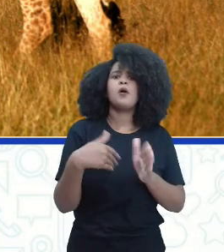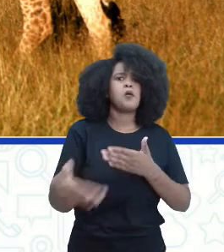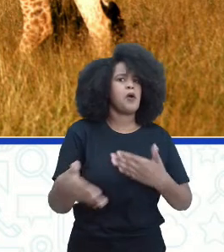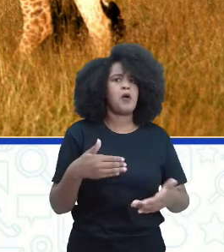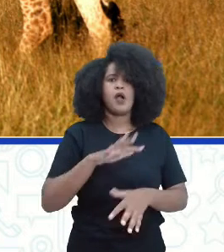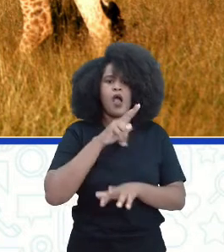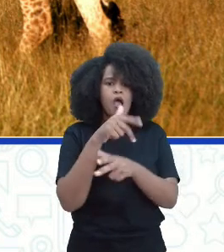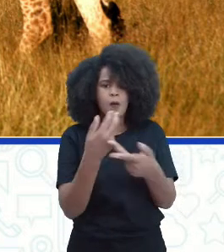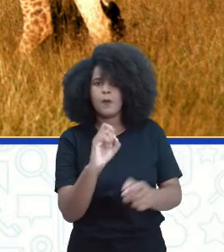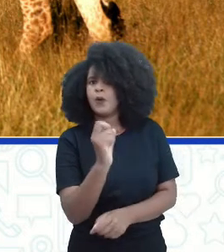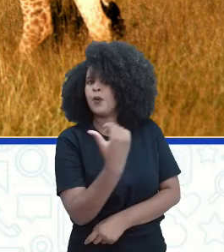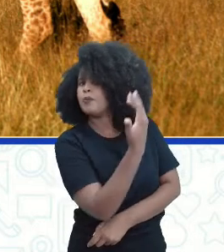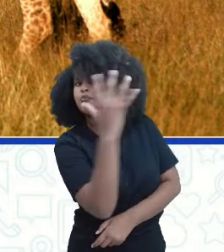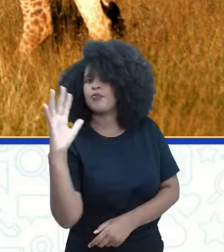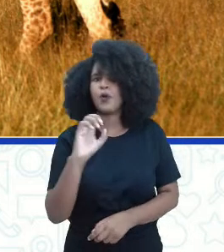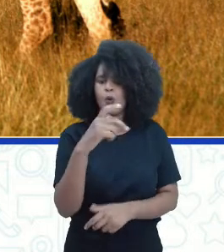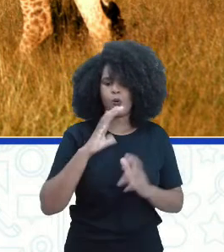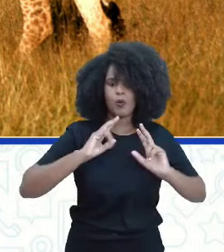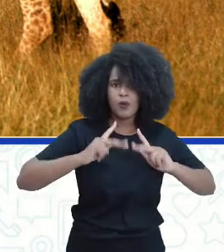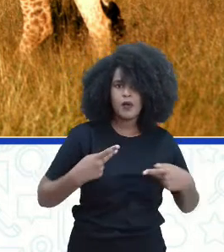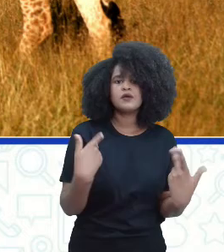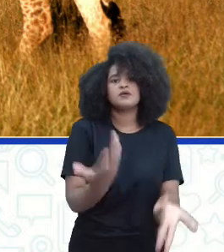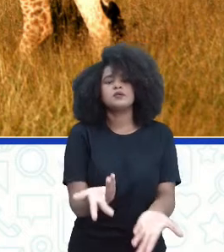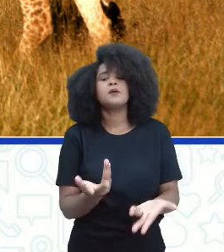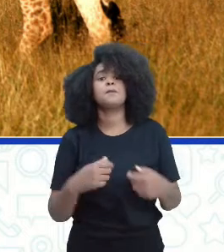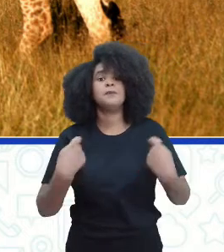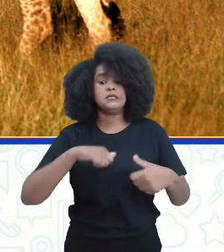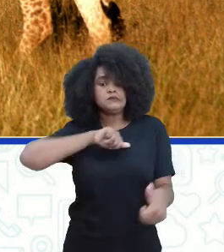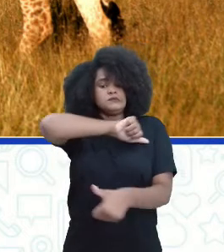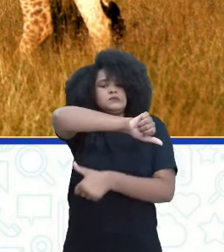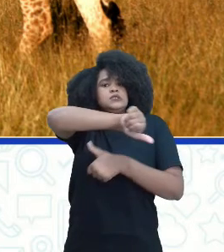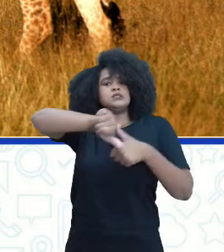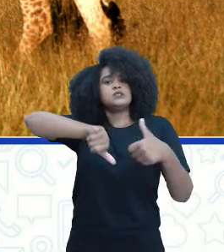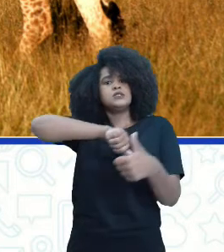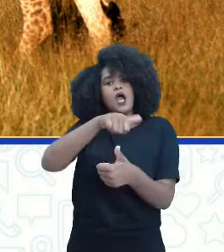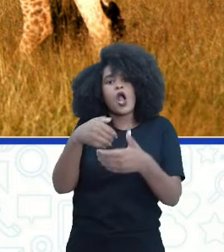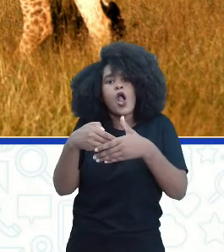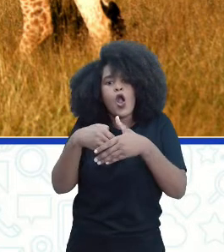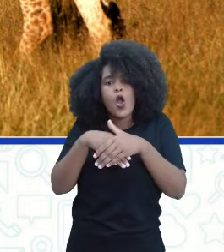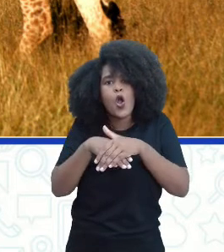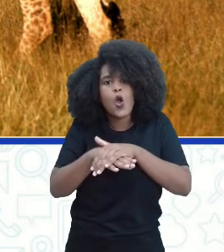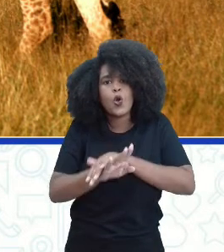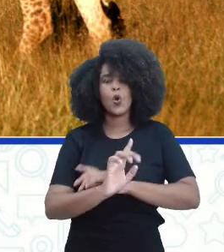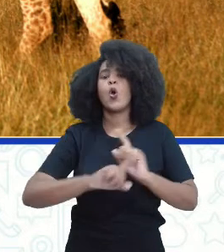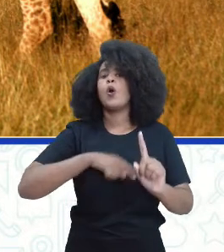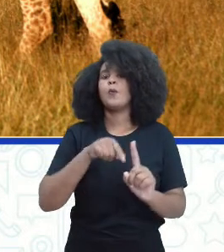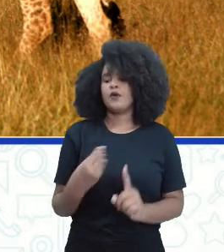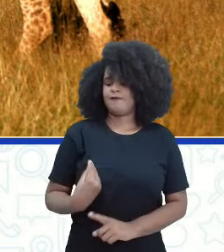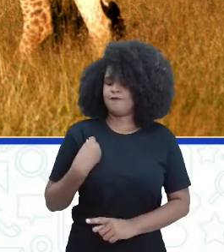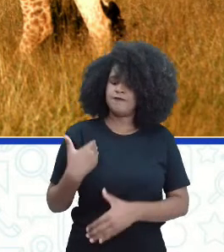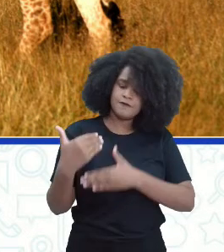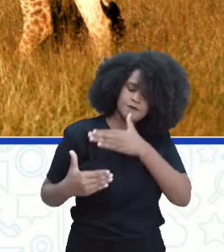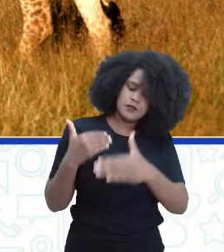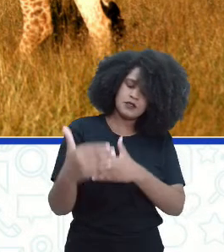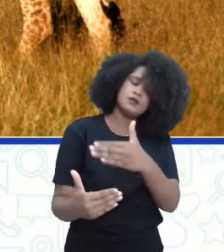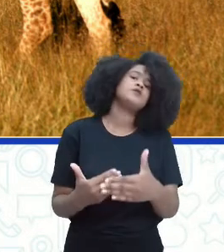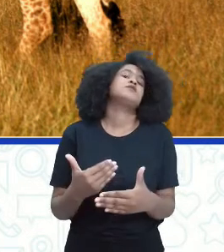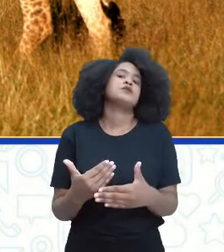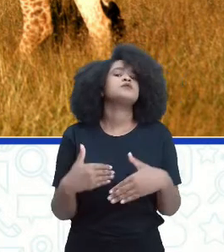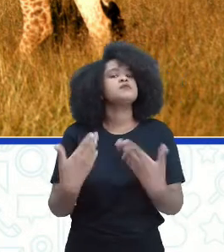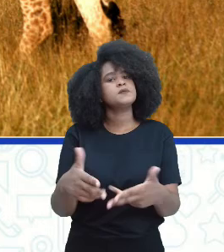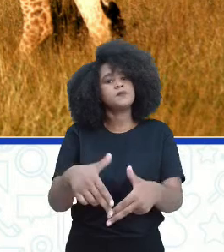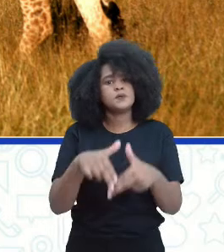espécie que está vivendo ali. Então, o indivíduo ele vai ter que mudar o seu hábito para a sobrevivência, tá? Isso